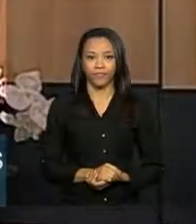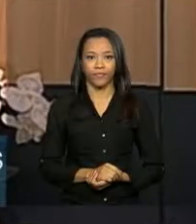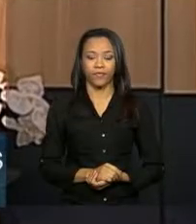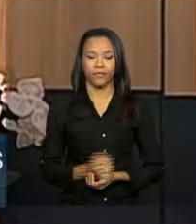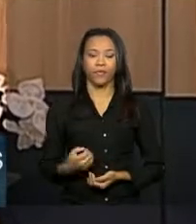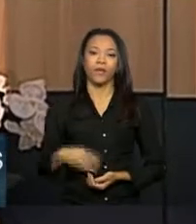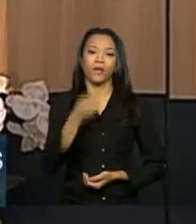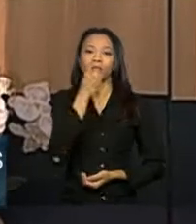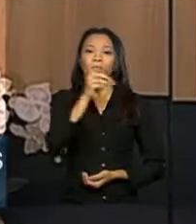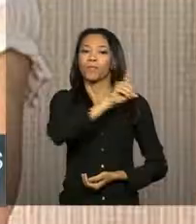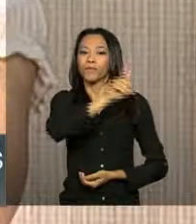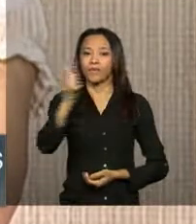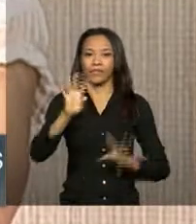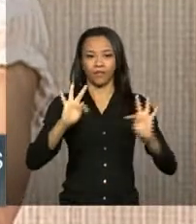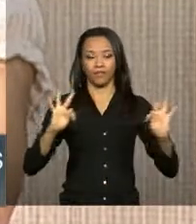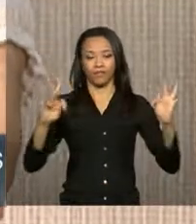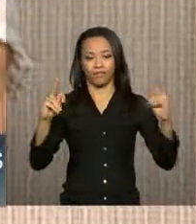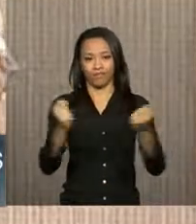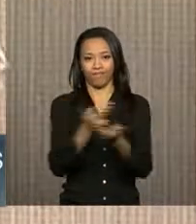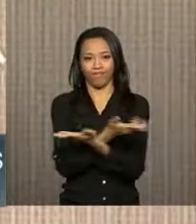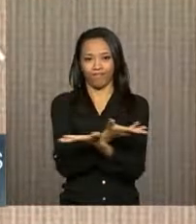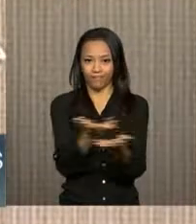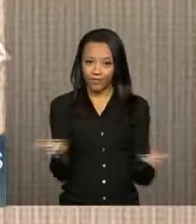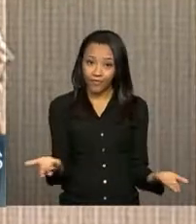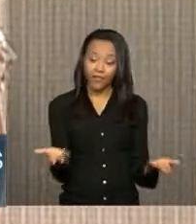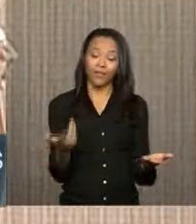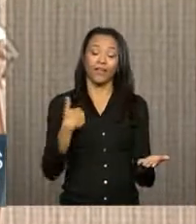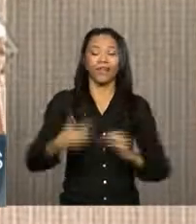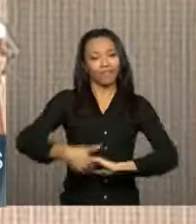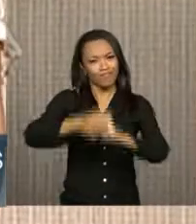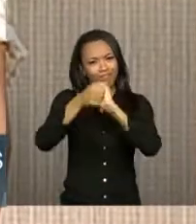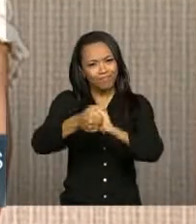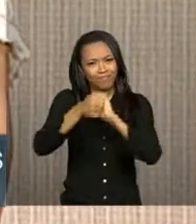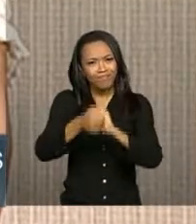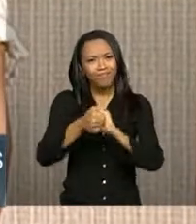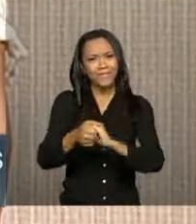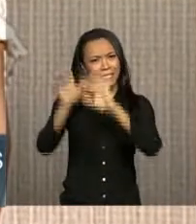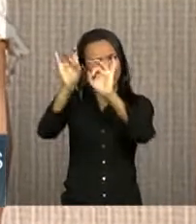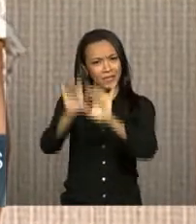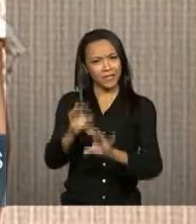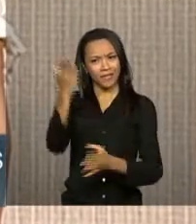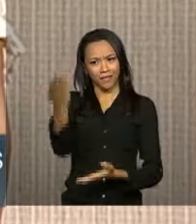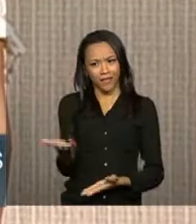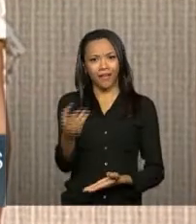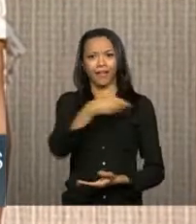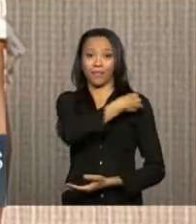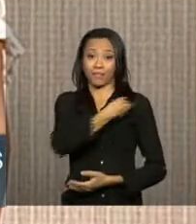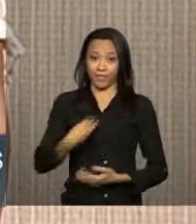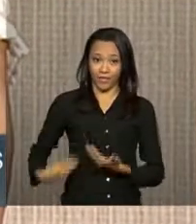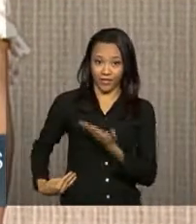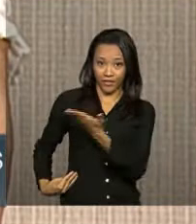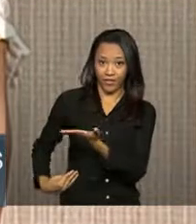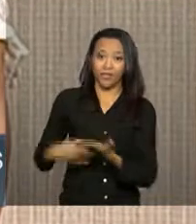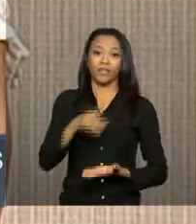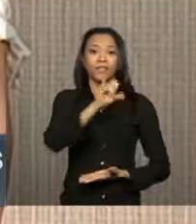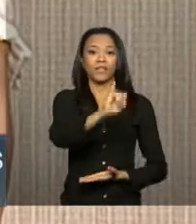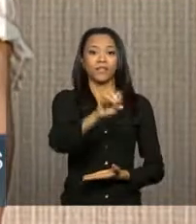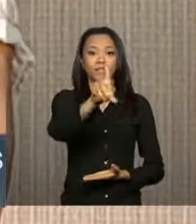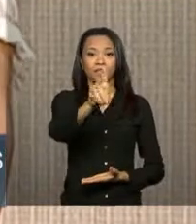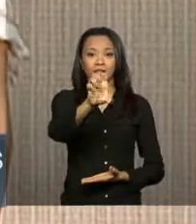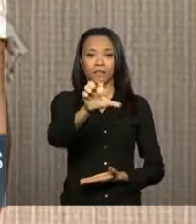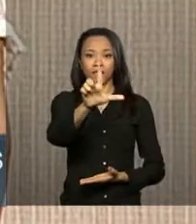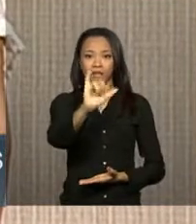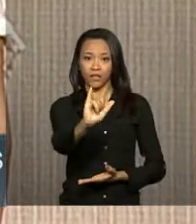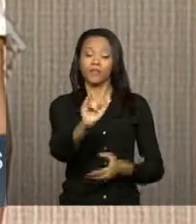dia todos e todas meus cumprimentos especiais a ministra ideli salvatti de